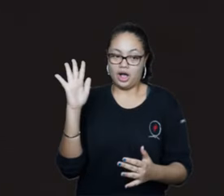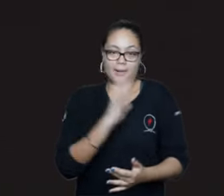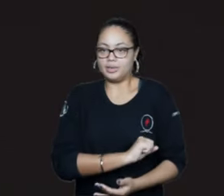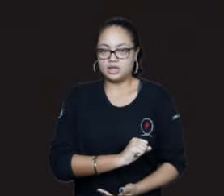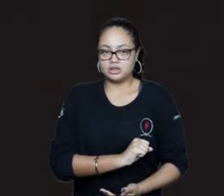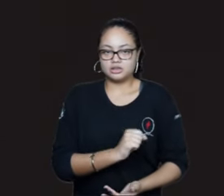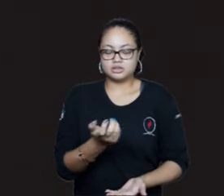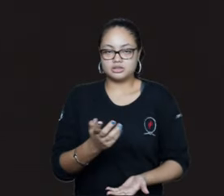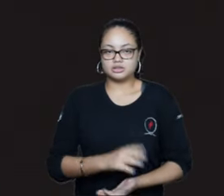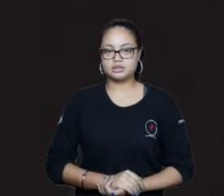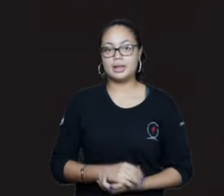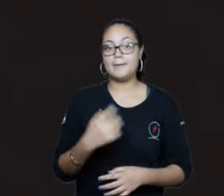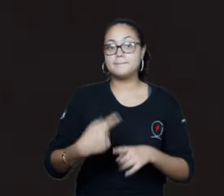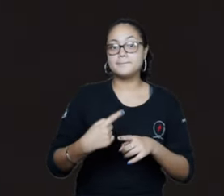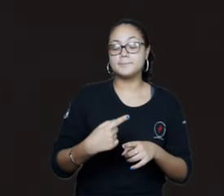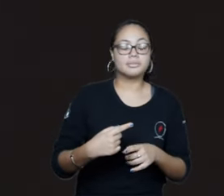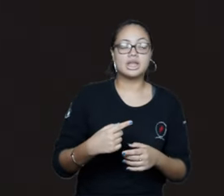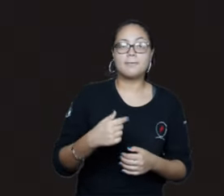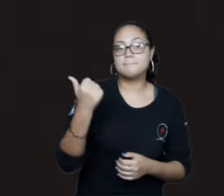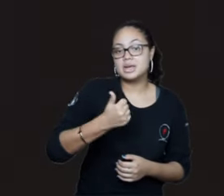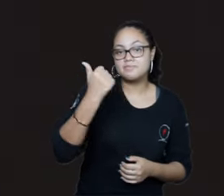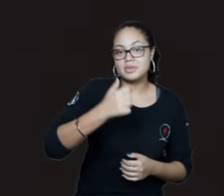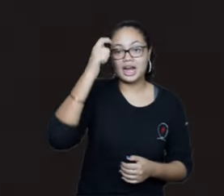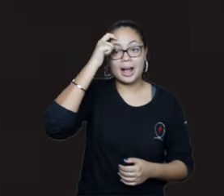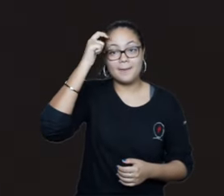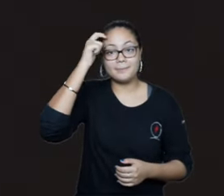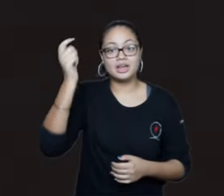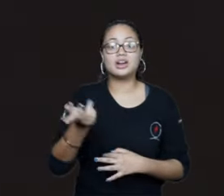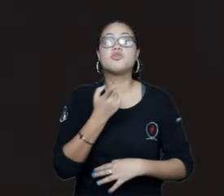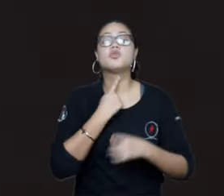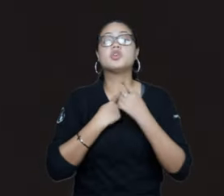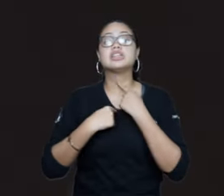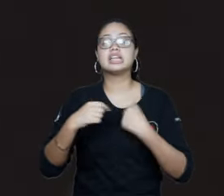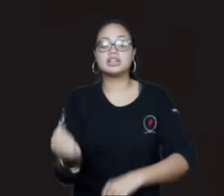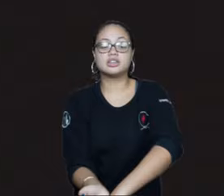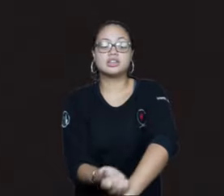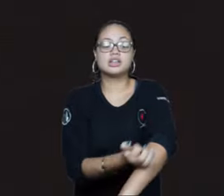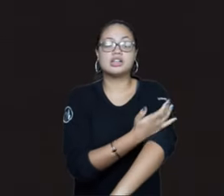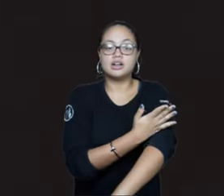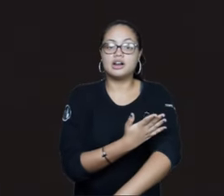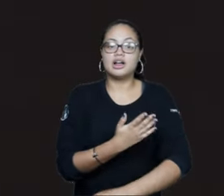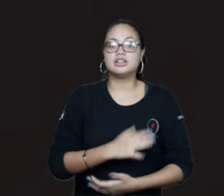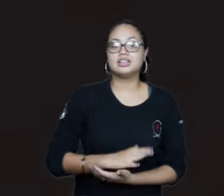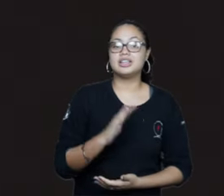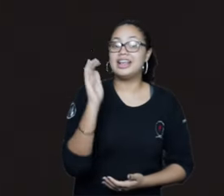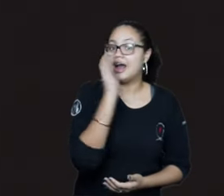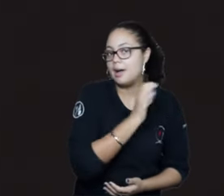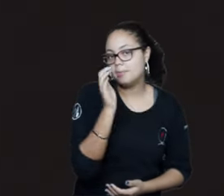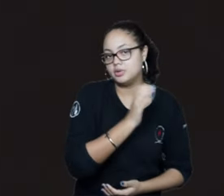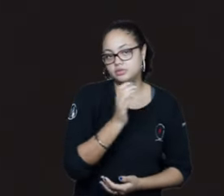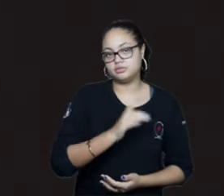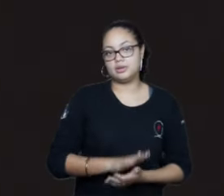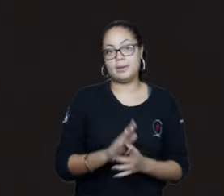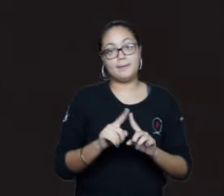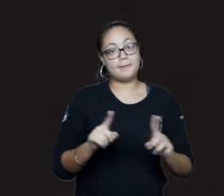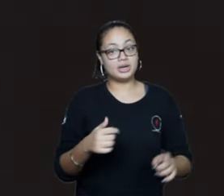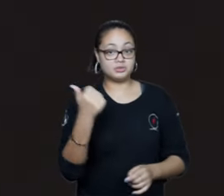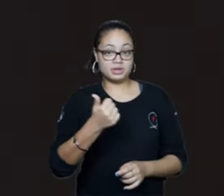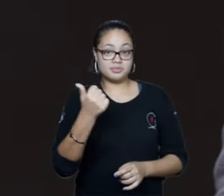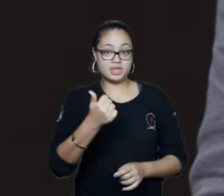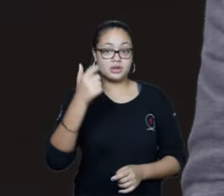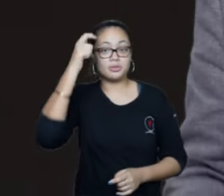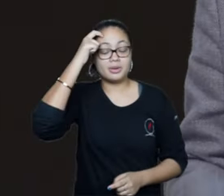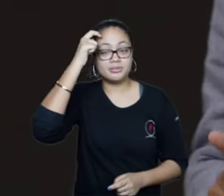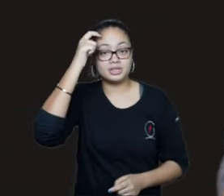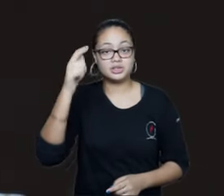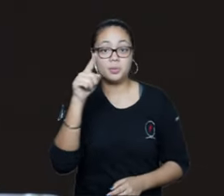espantosas primeiro foi a tua mente a tua mente enviou comando a tua vontade as tuas emoções em velocidades incalculáveis mas primeiro passou pela mente